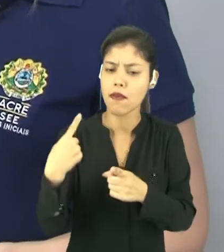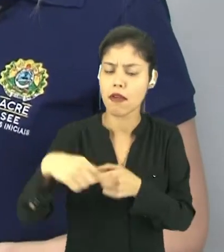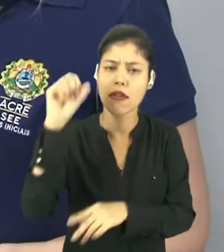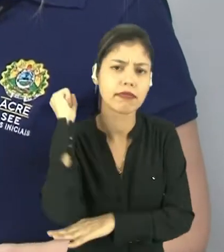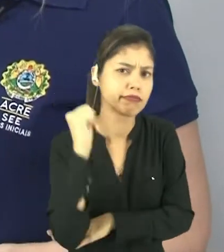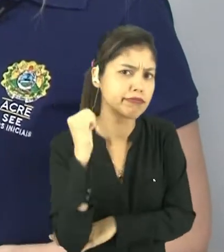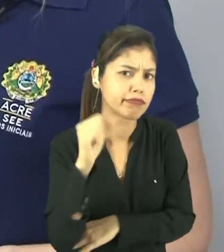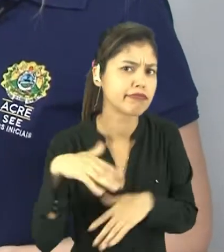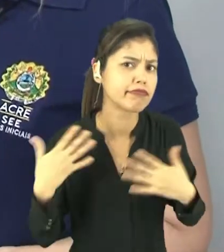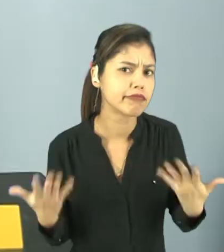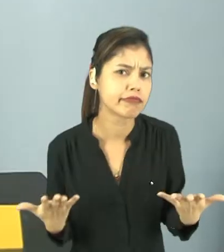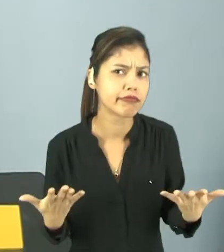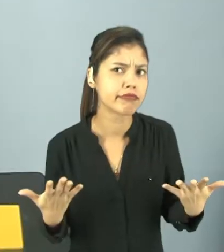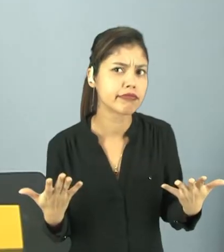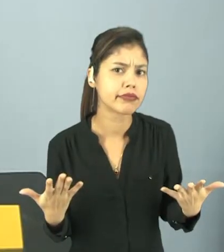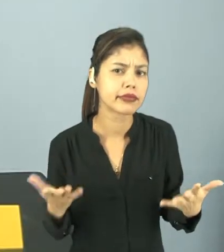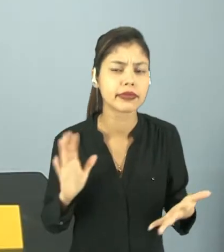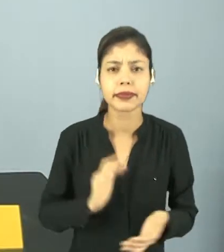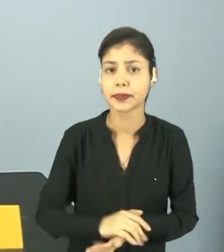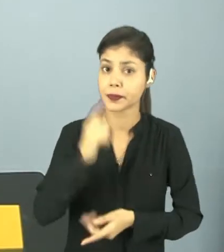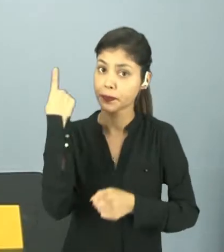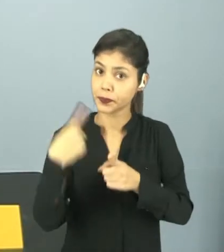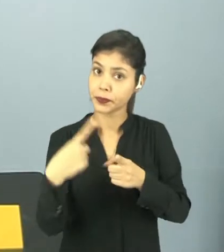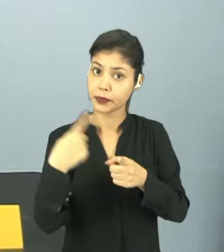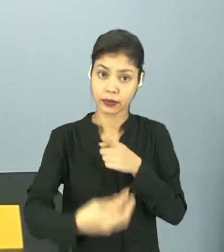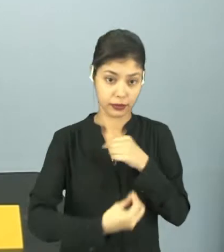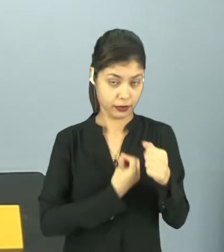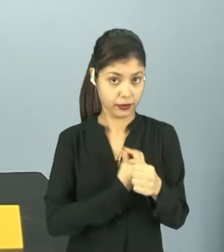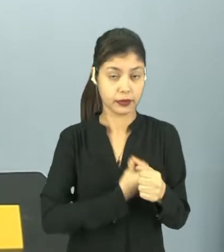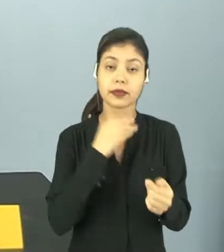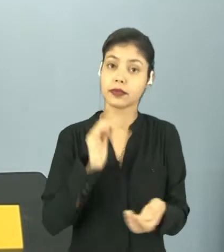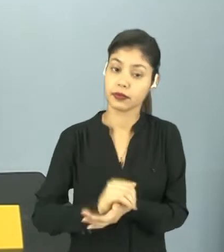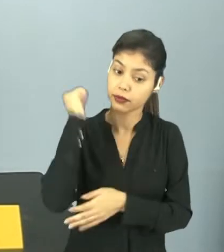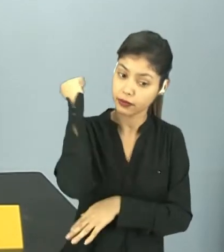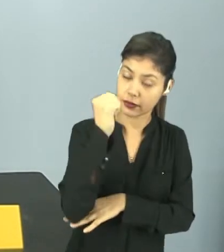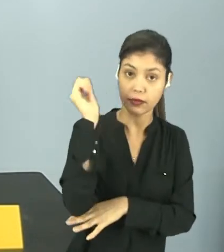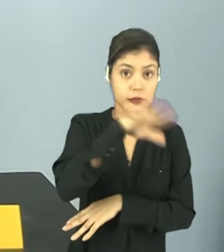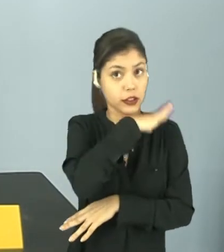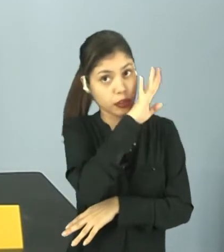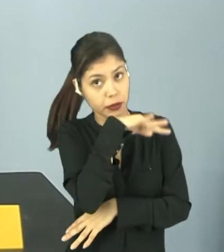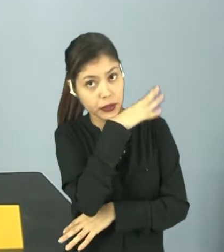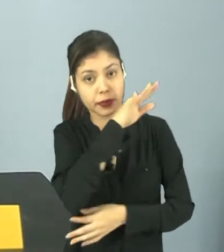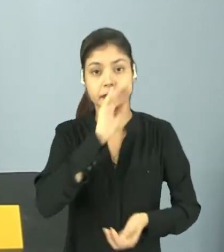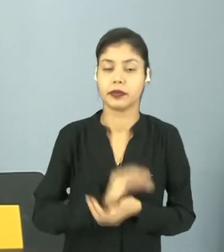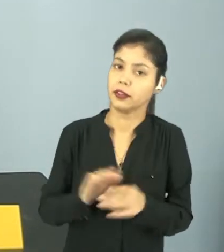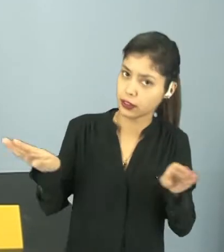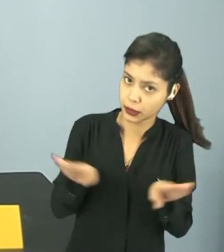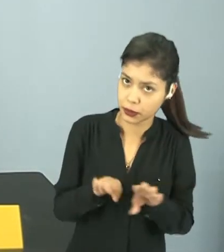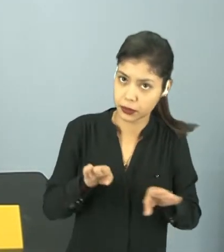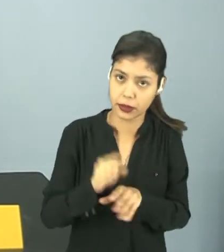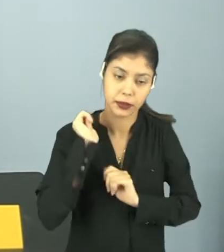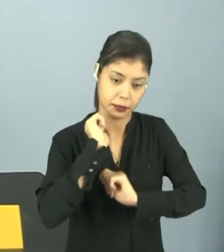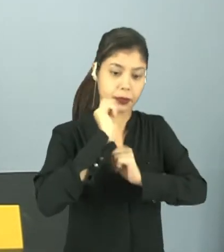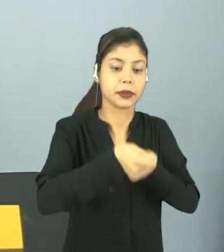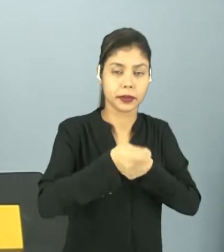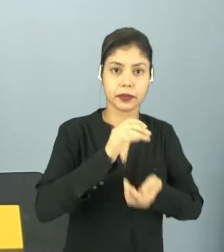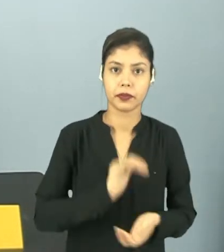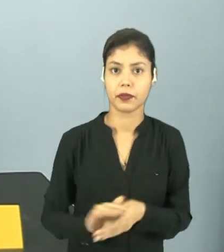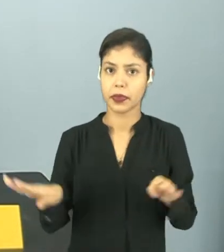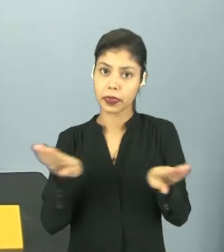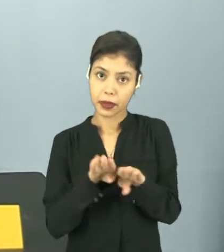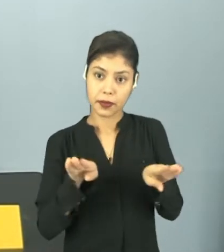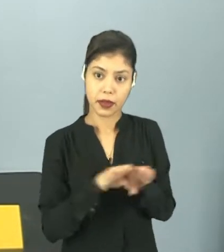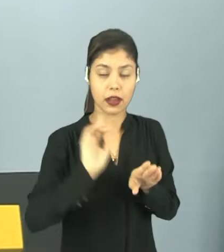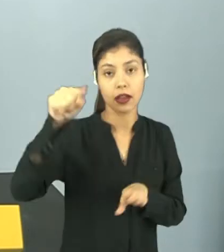eram mesmo caçadores? Porque eles viviam da caça de animais e também da pesca. E